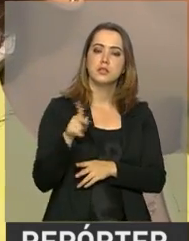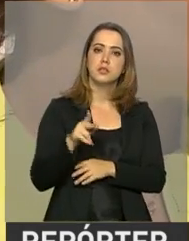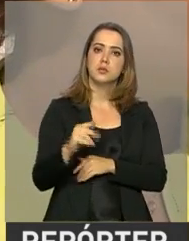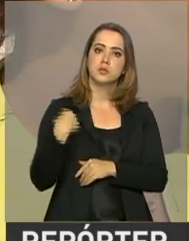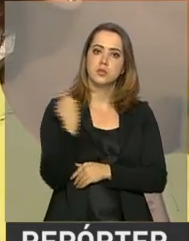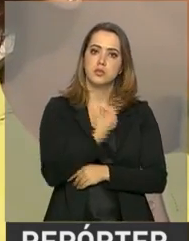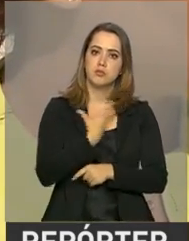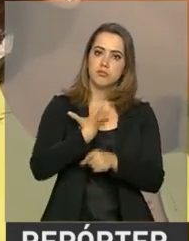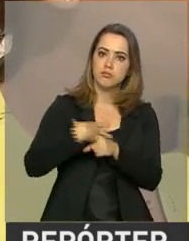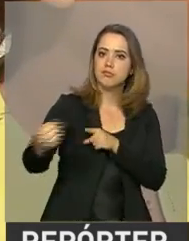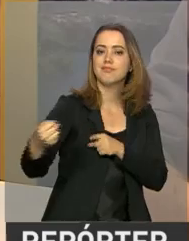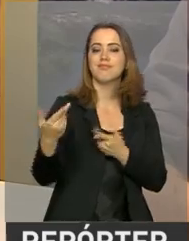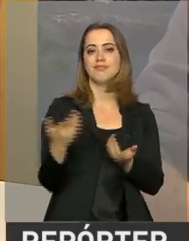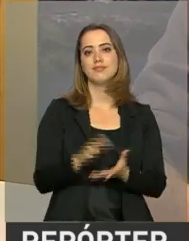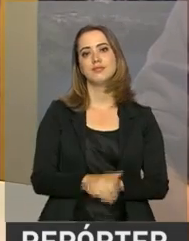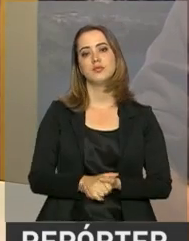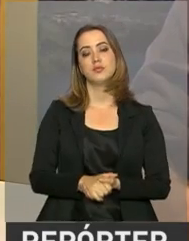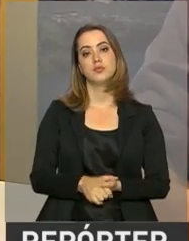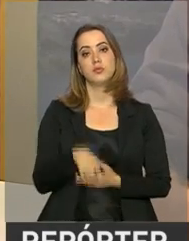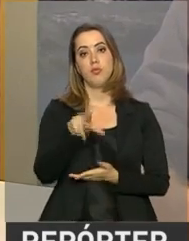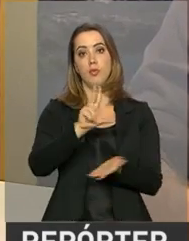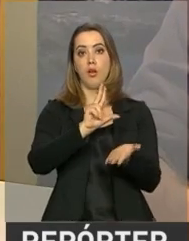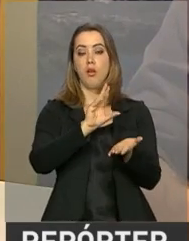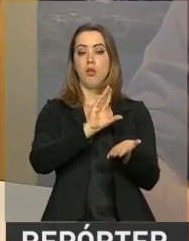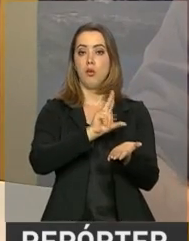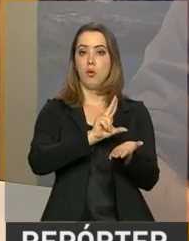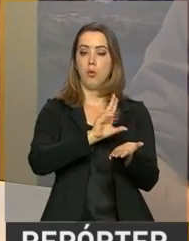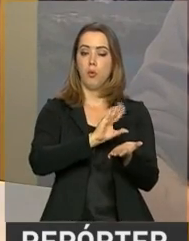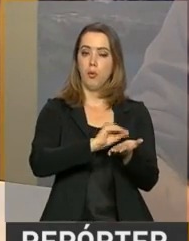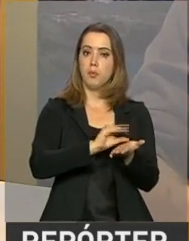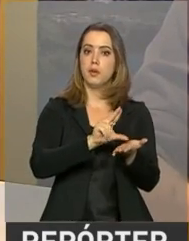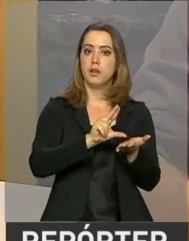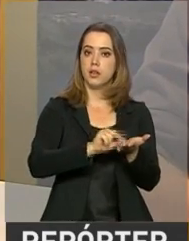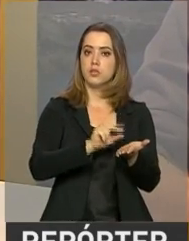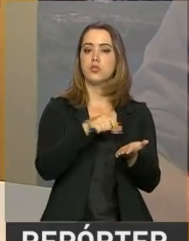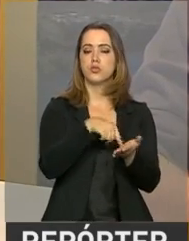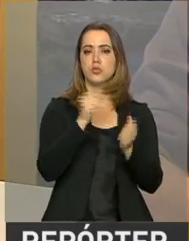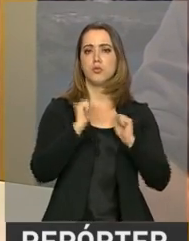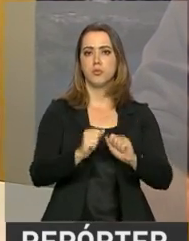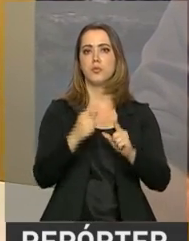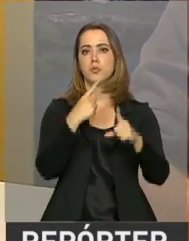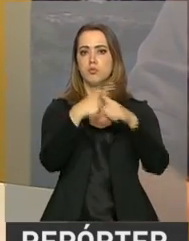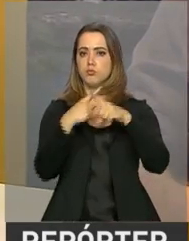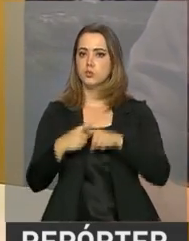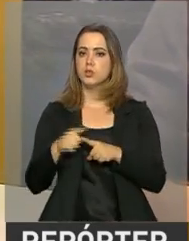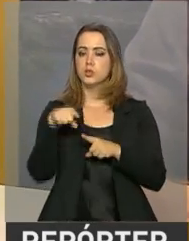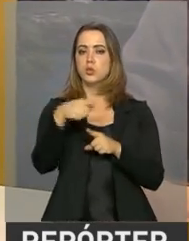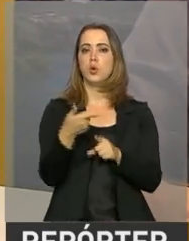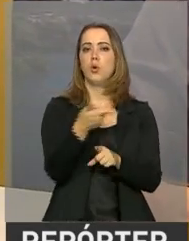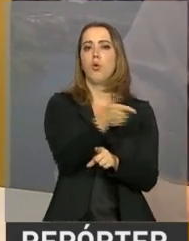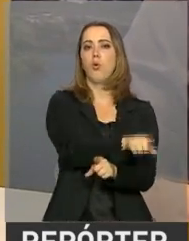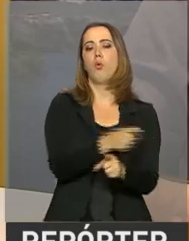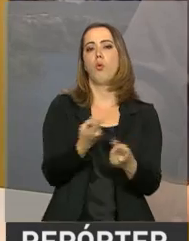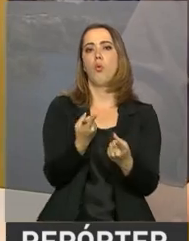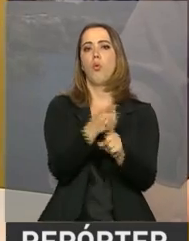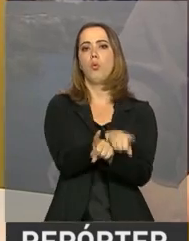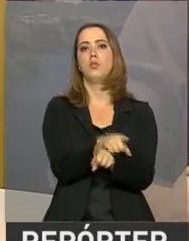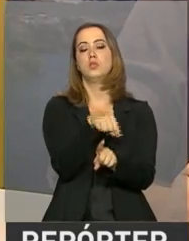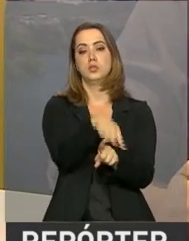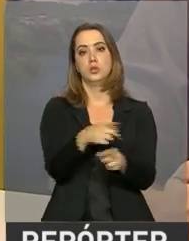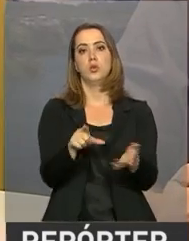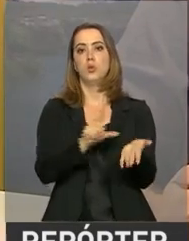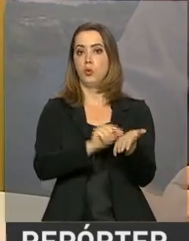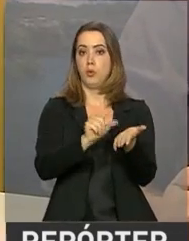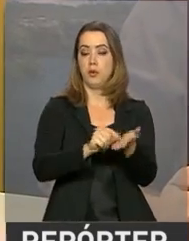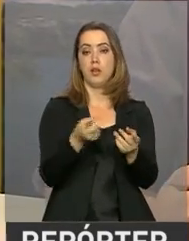conseguir alcançar nosso resultado. O aplicativo permite que você jogue contra a própria ferramenta, contra um amigo que você convida ou